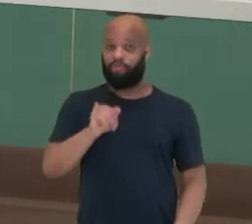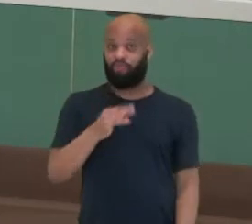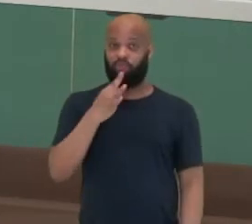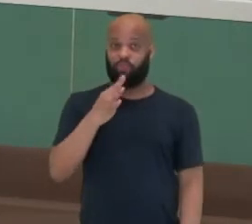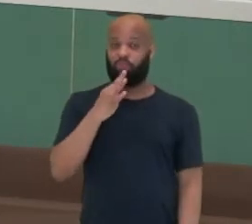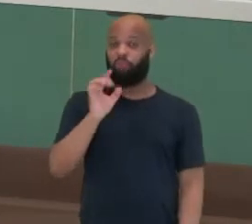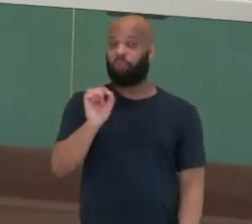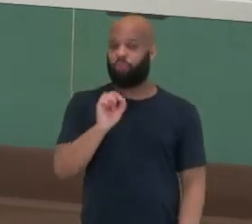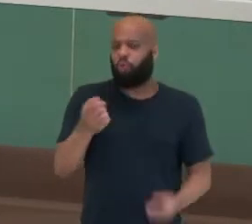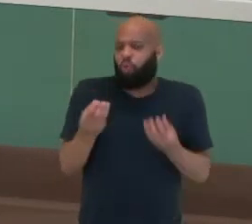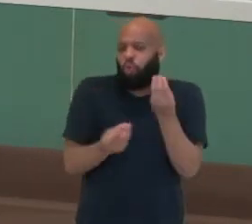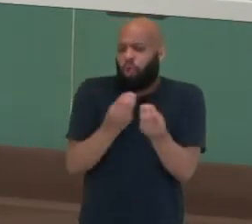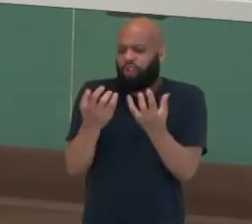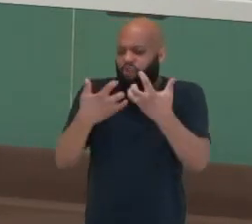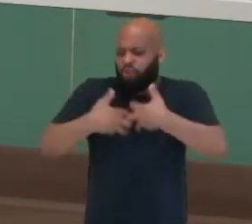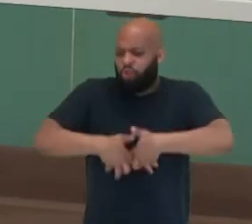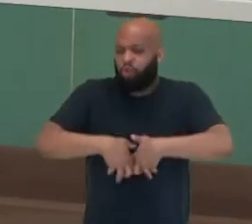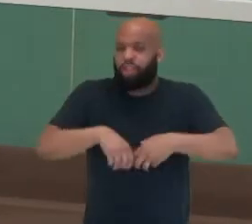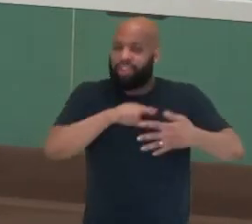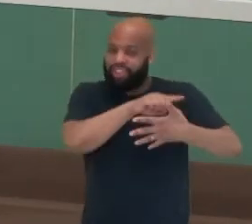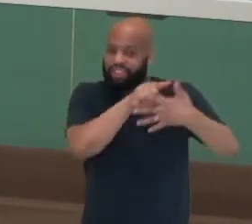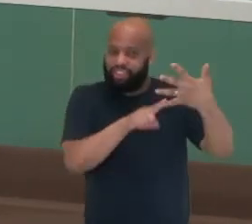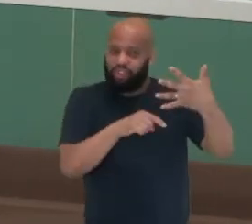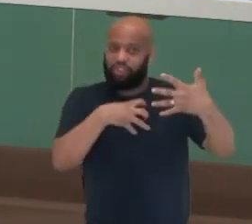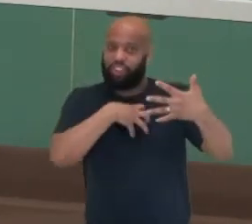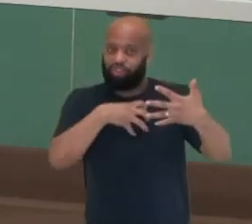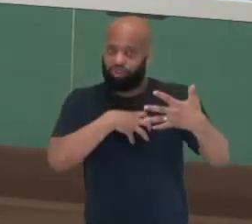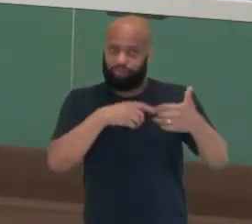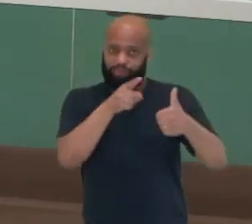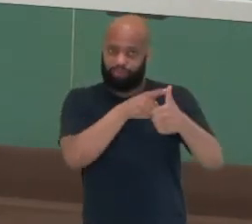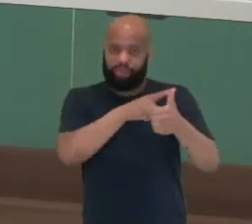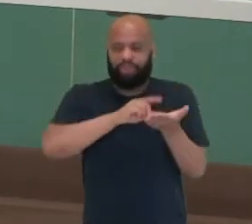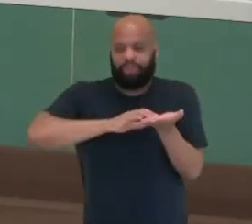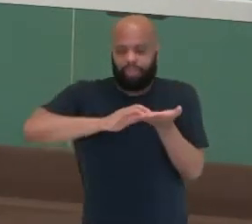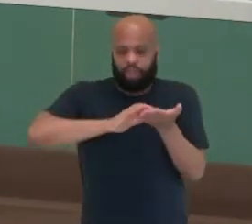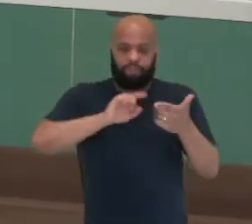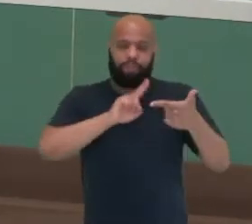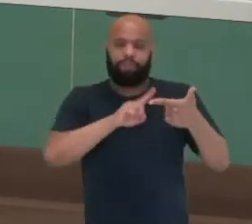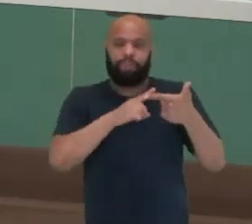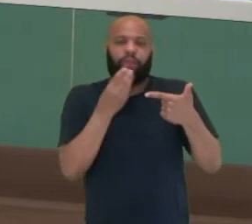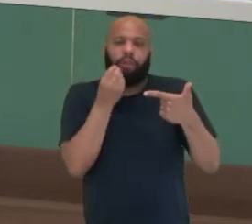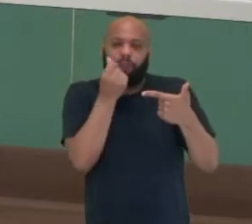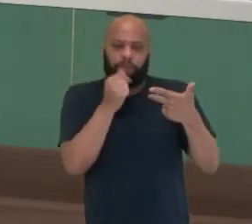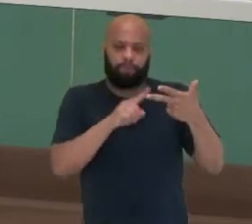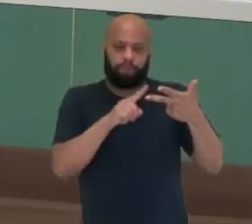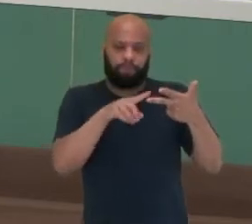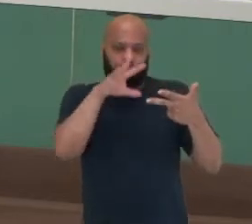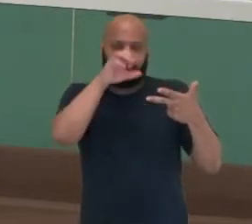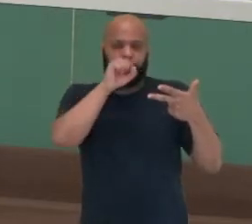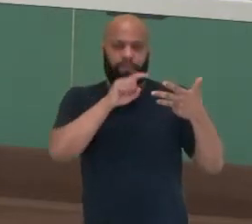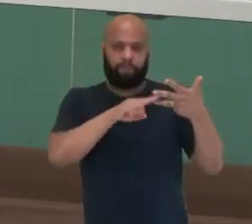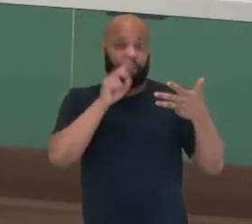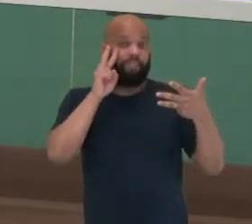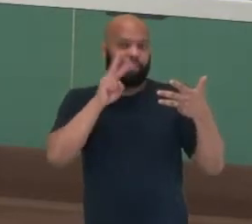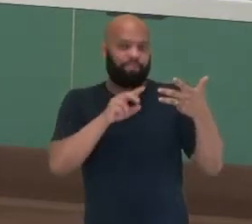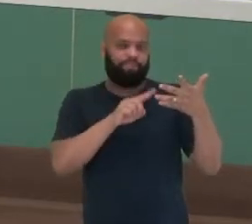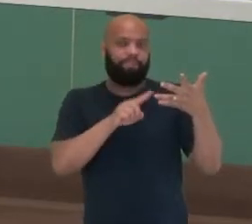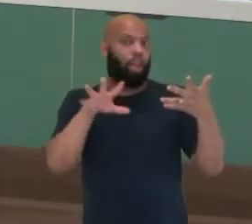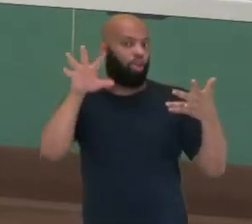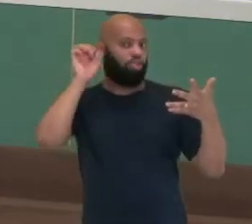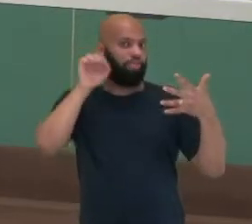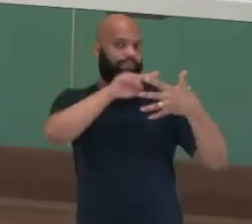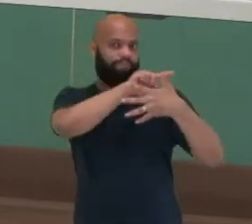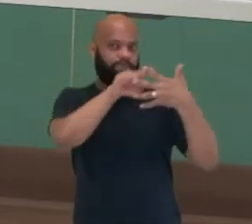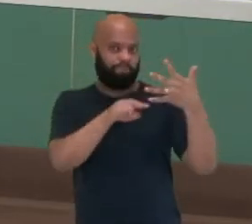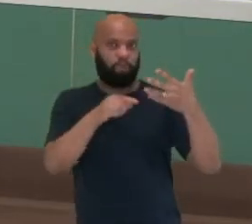5 sentidos. O tato, a gustação, o olfato, a visão e a audição.